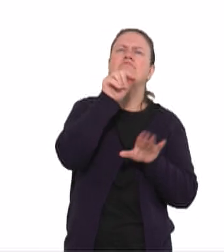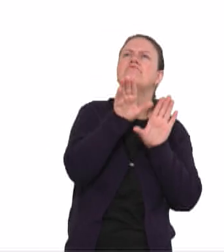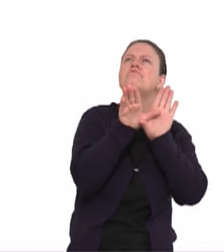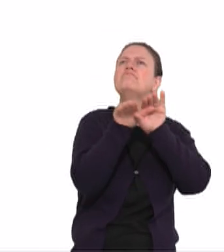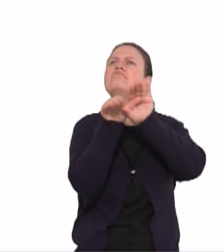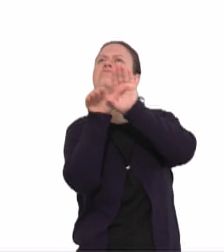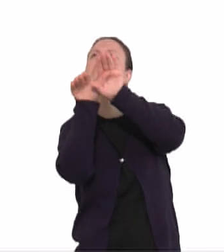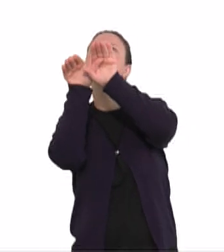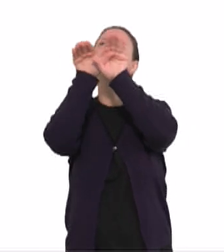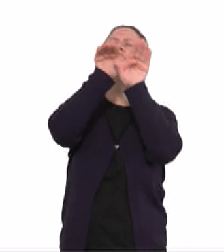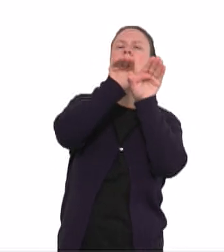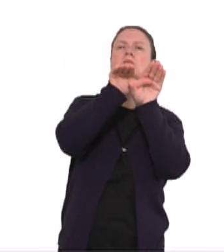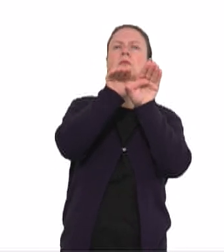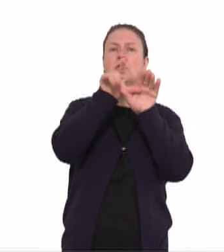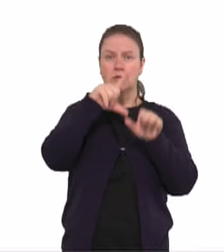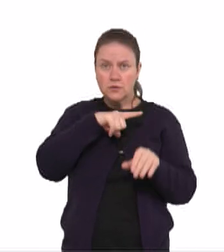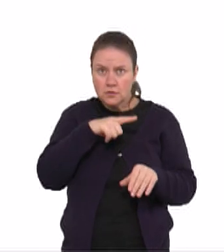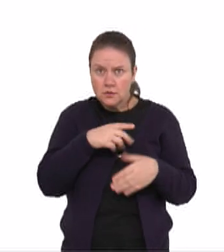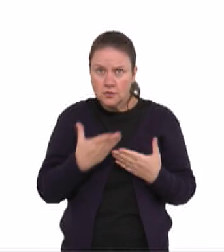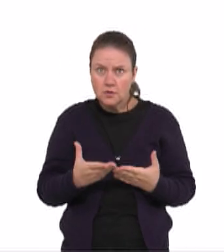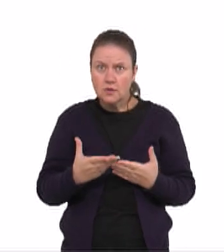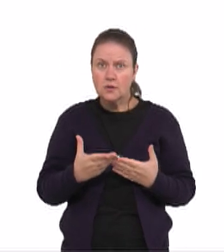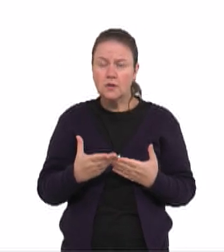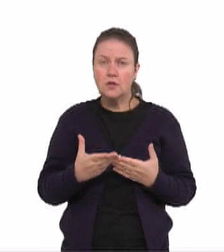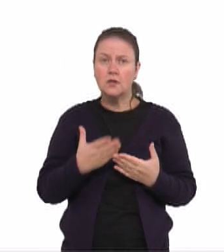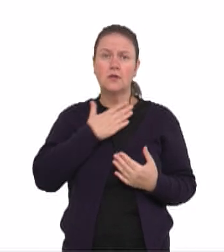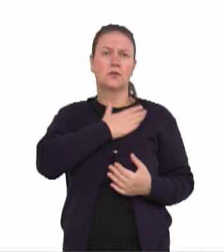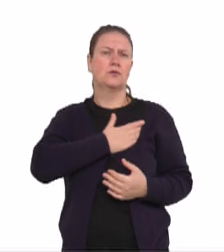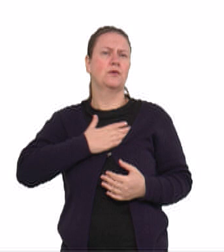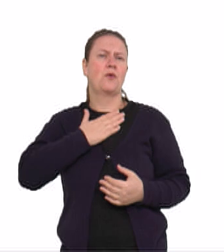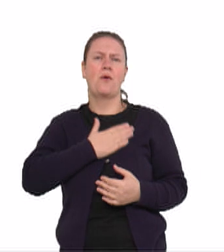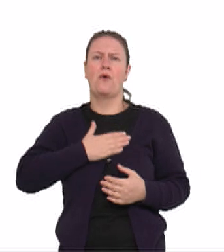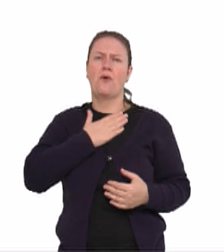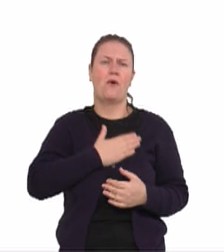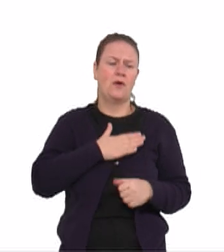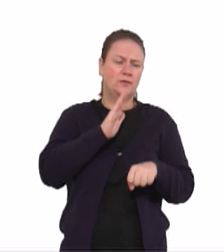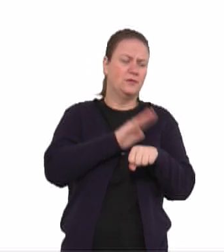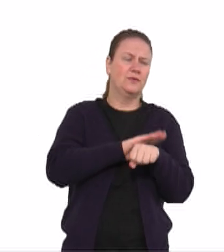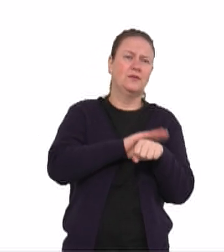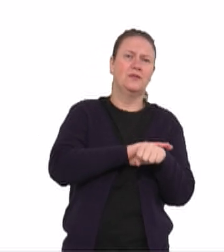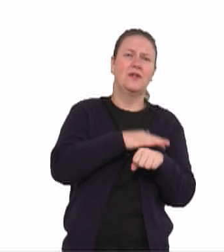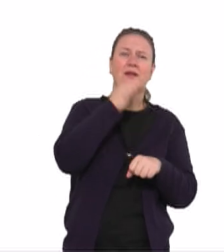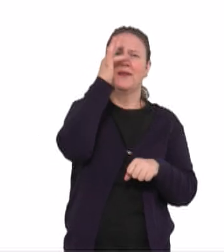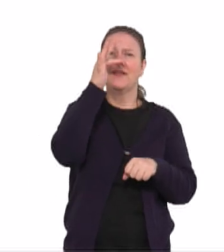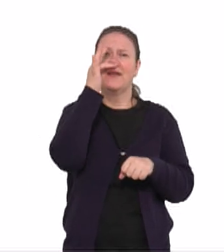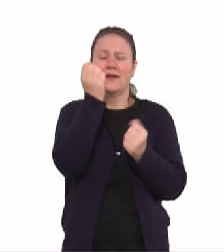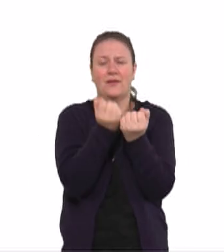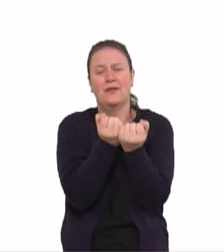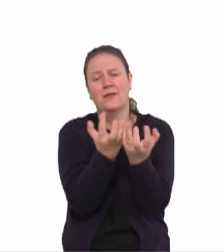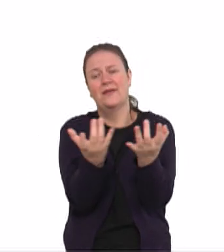da primavera? Né? Flores, né? Quais gostam? Quais são os pássaros que gostam? As andorinhas. Elas gostam